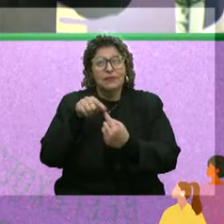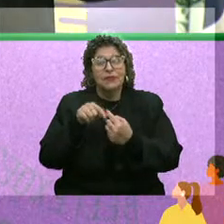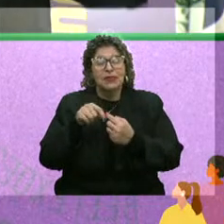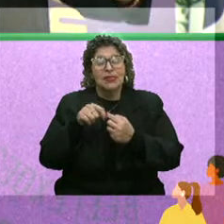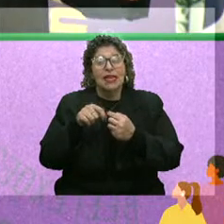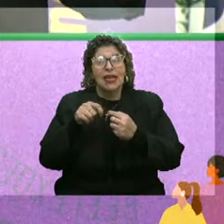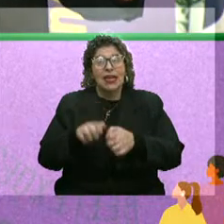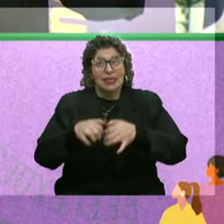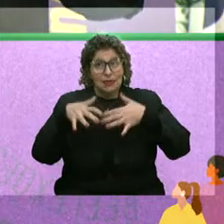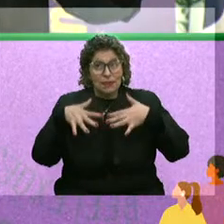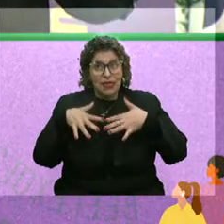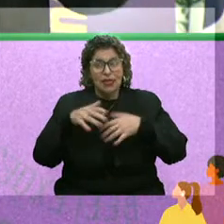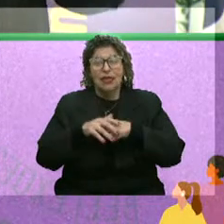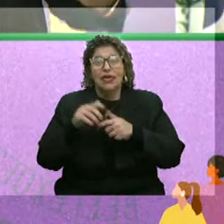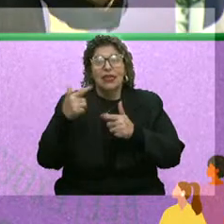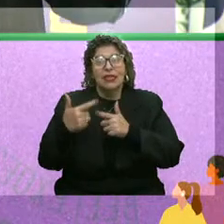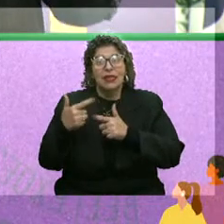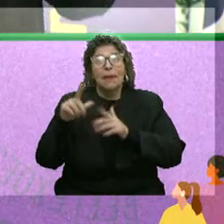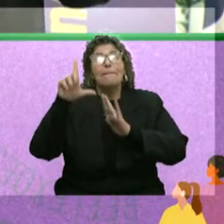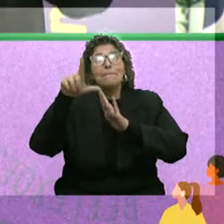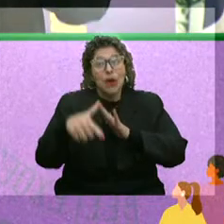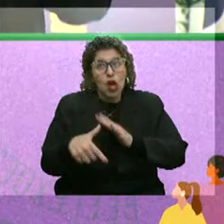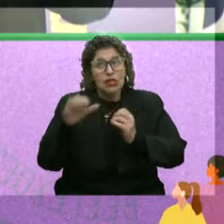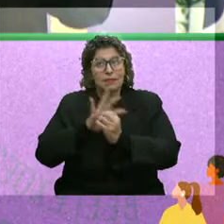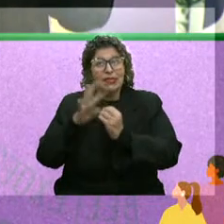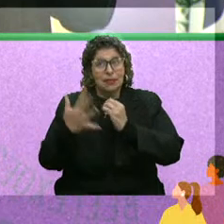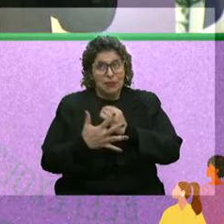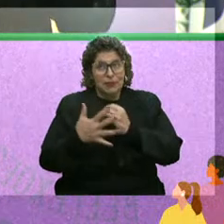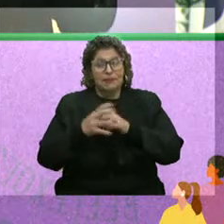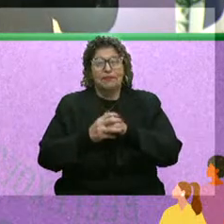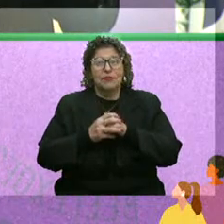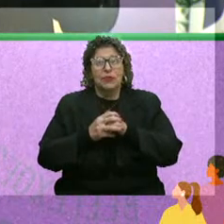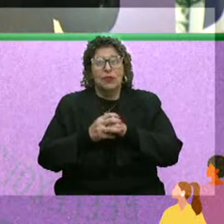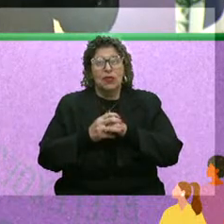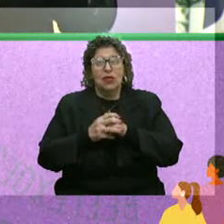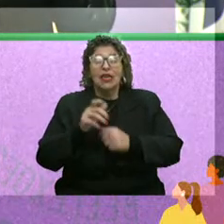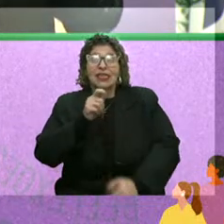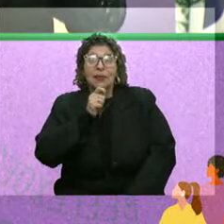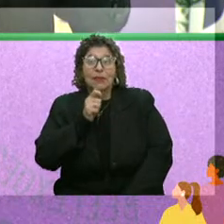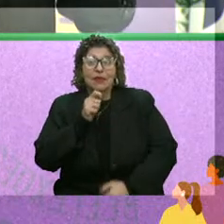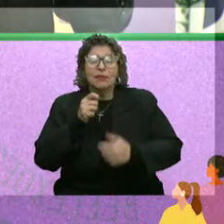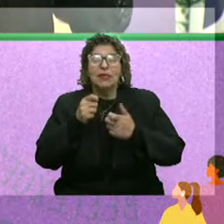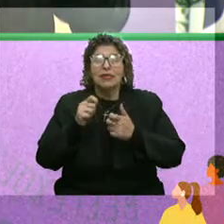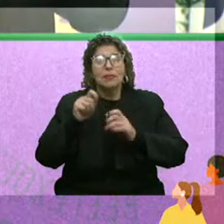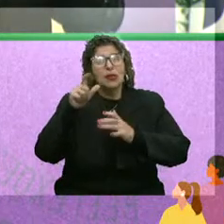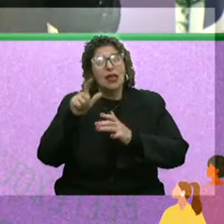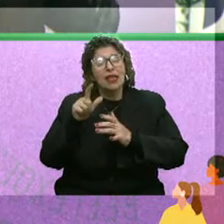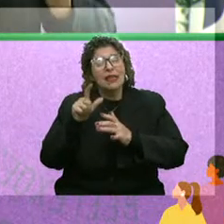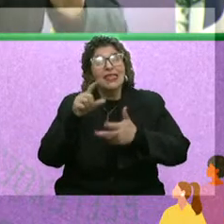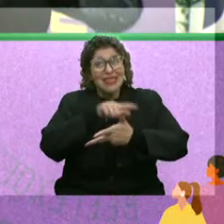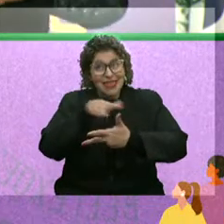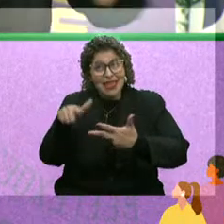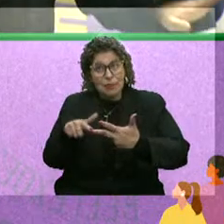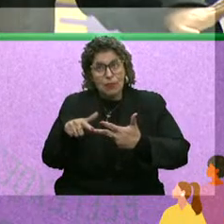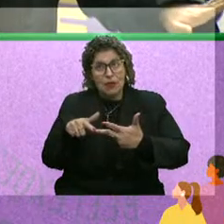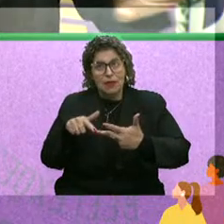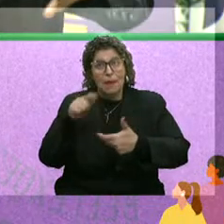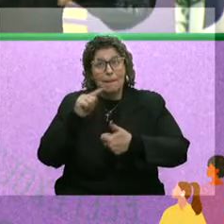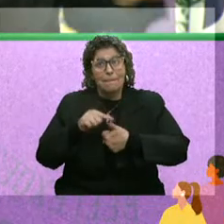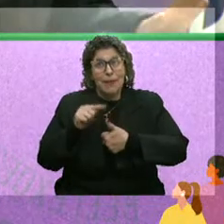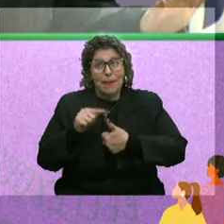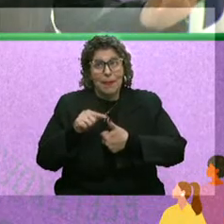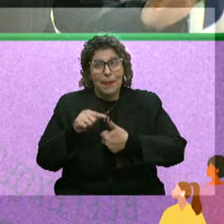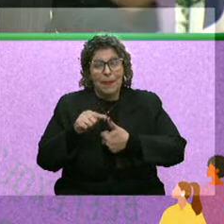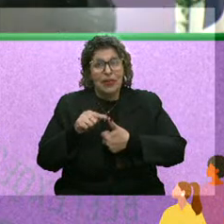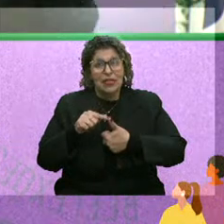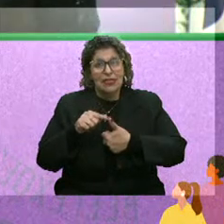Assembleia, mas do governo, do Estado, para o pós-pandemia. Então, mostramos para o entrevistado fazer a jornada de entrevista em três momentos. Problemas da saúde,